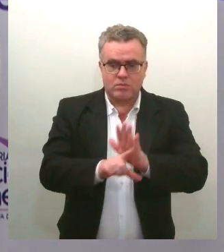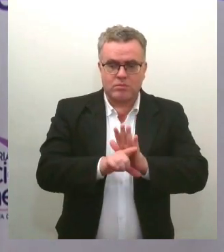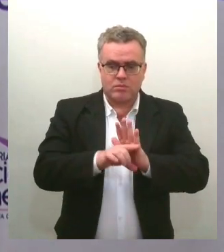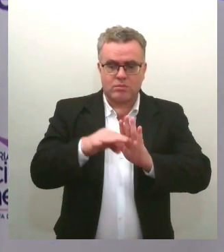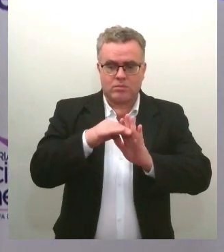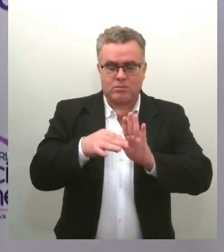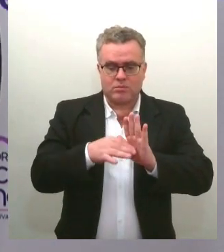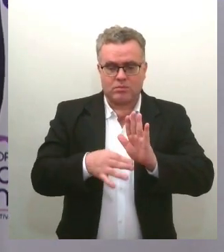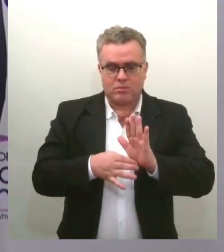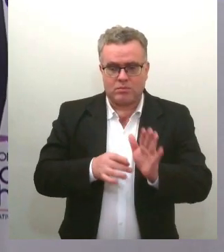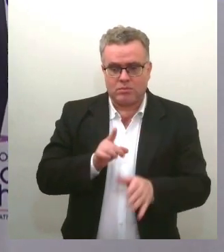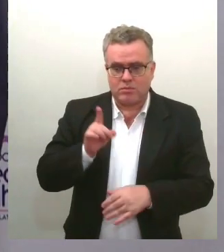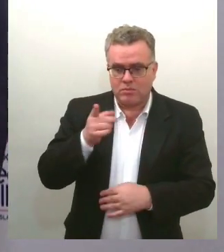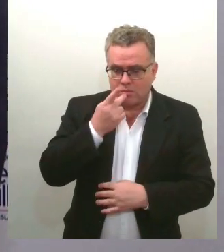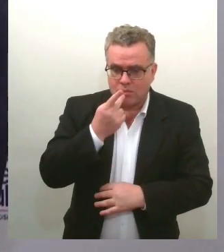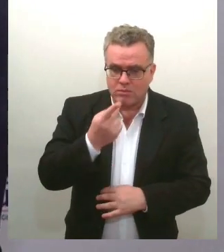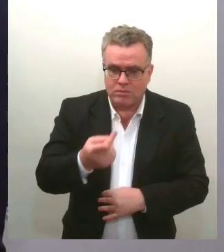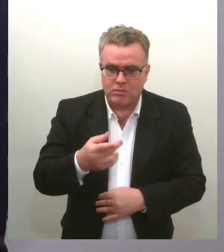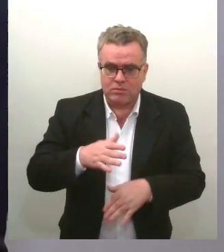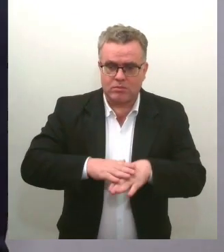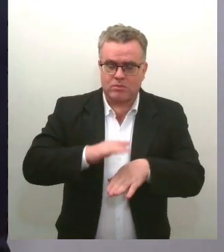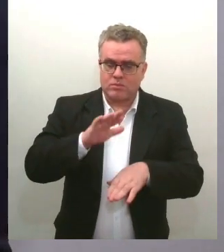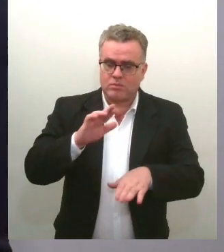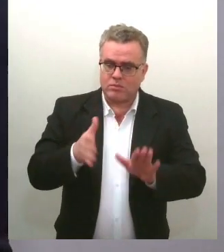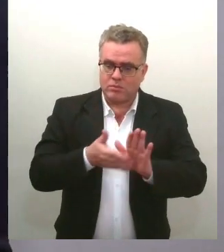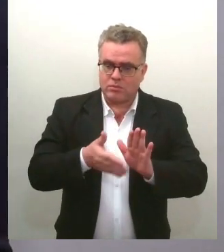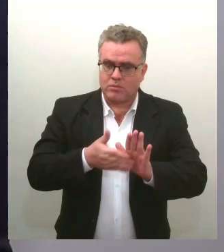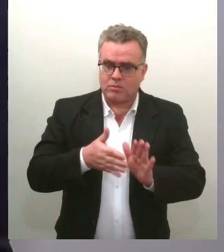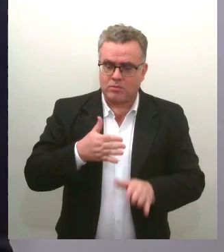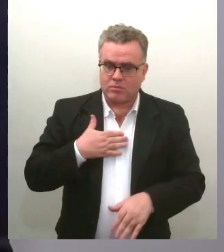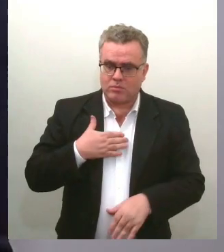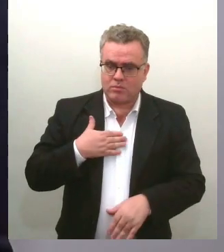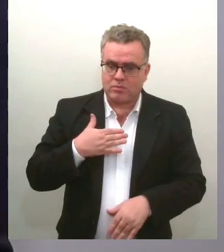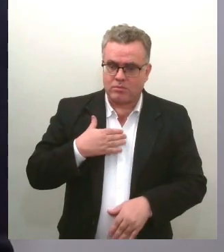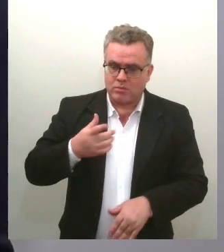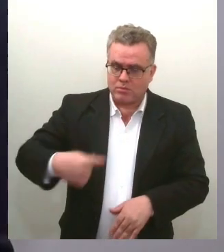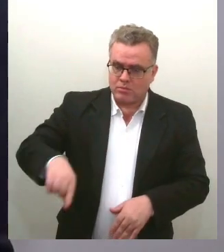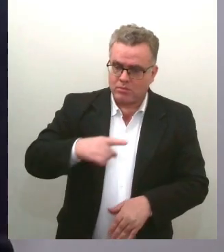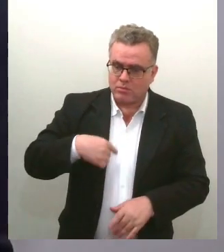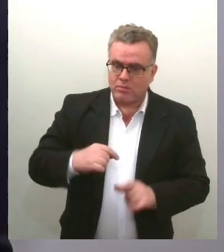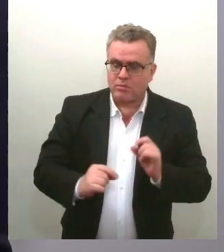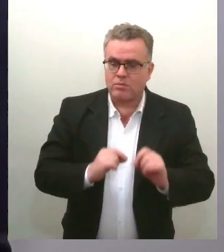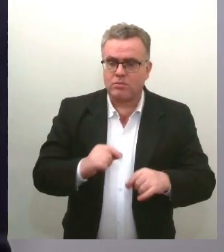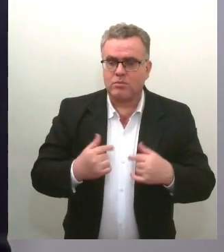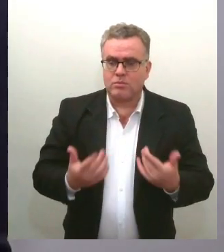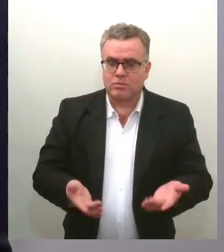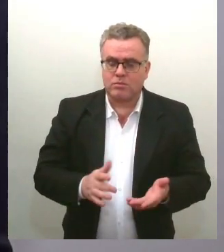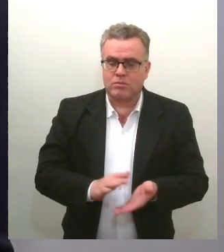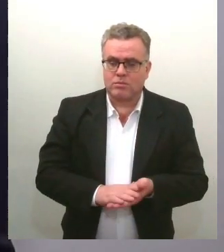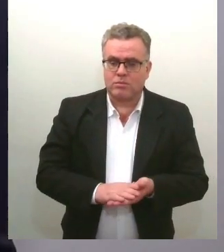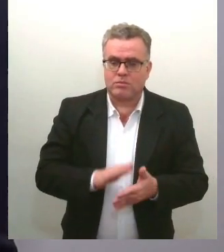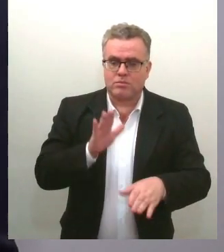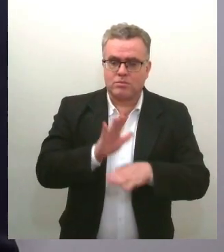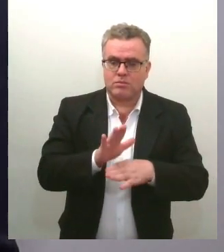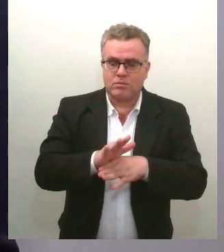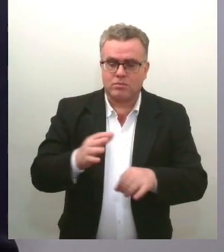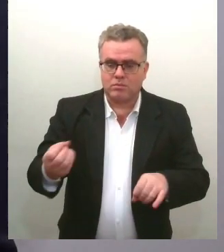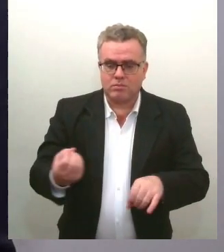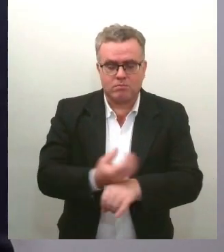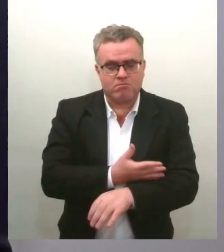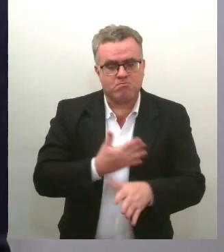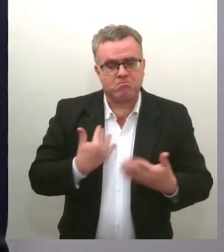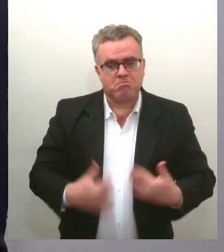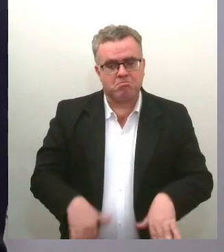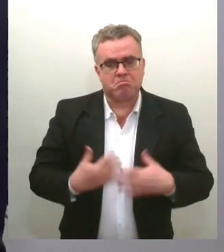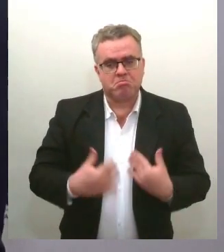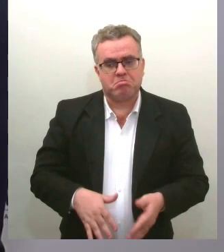uma tarde maravilhosa, muito emocionante, e que saiu uma avaliação